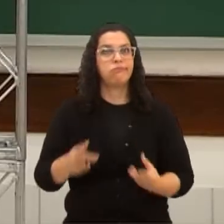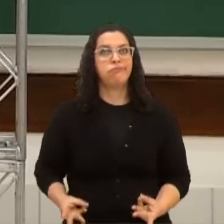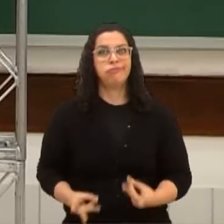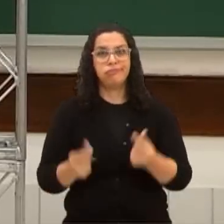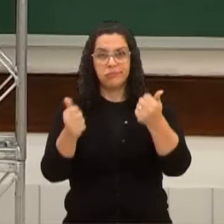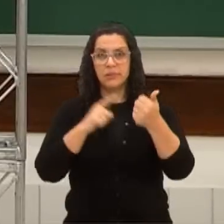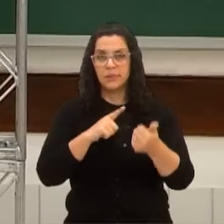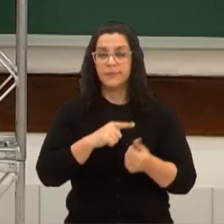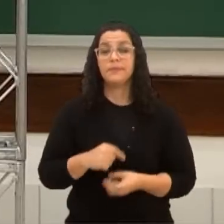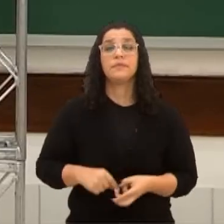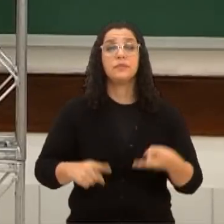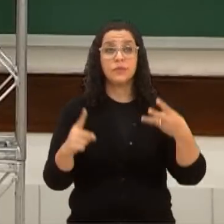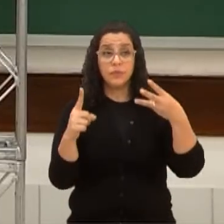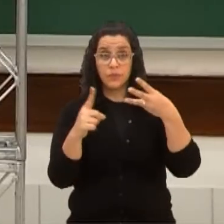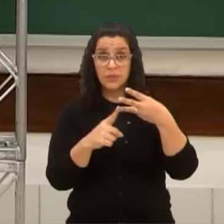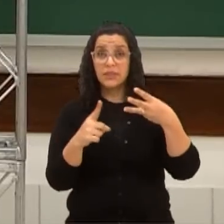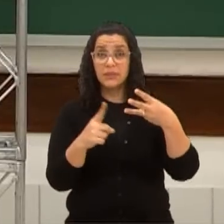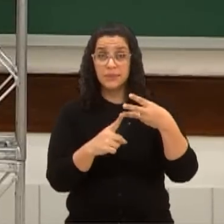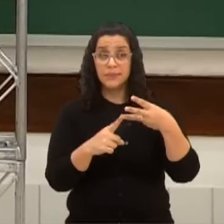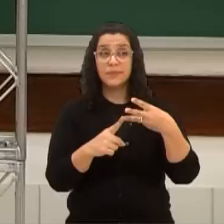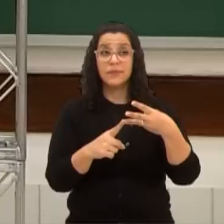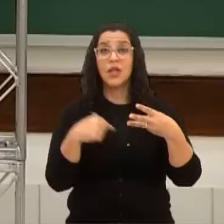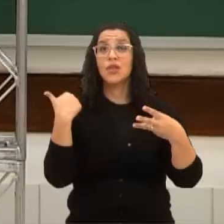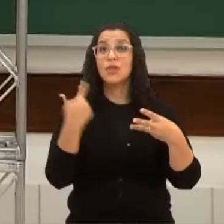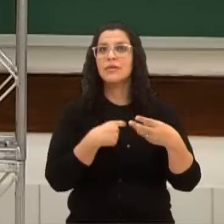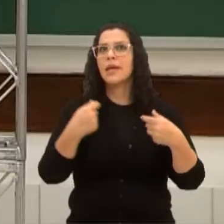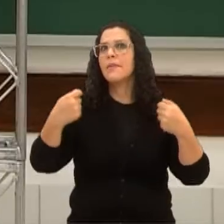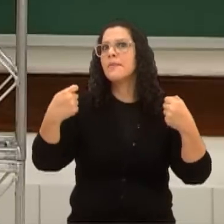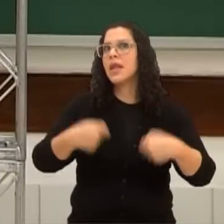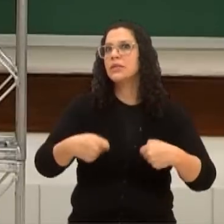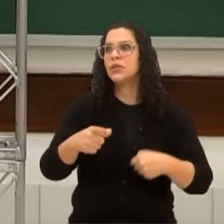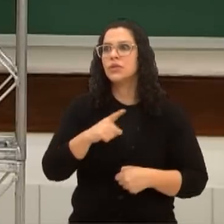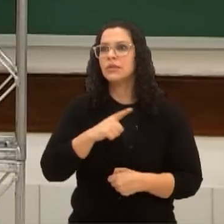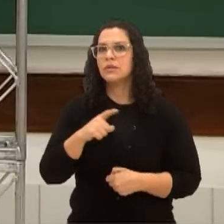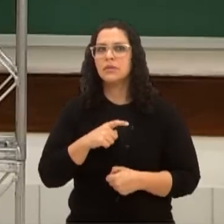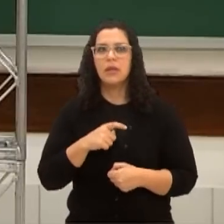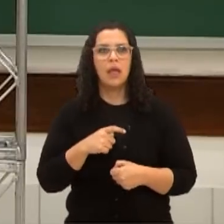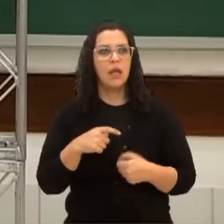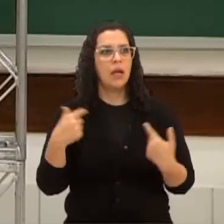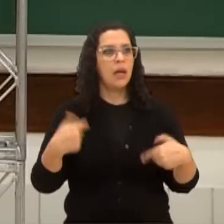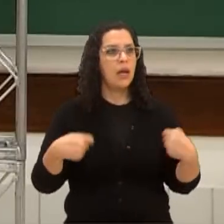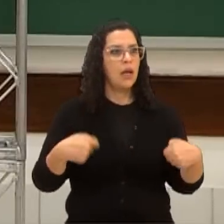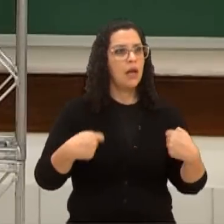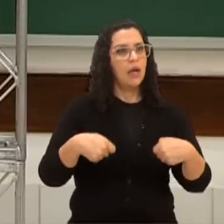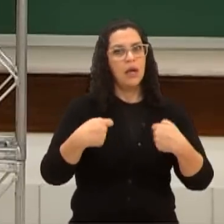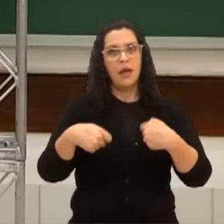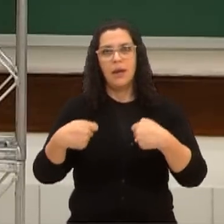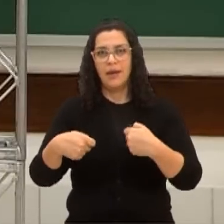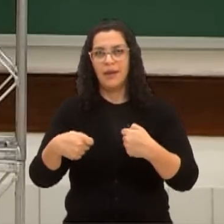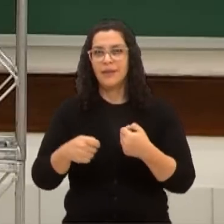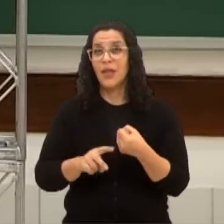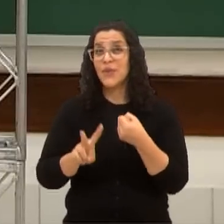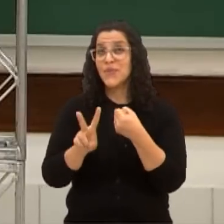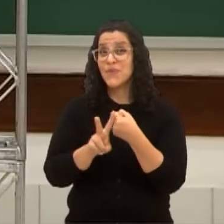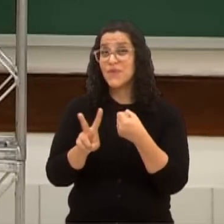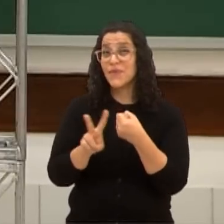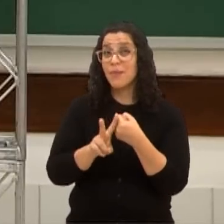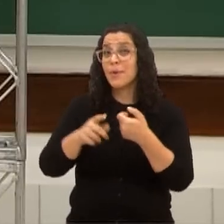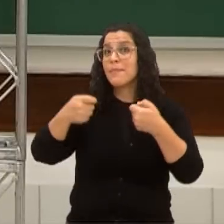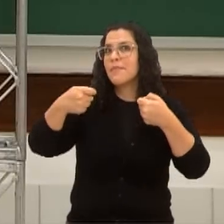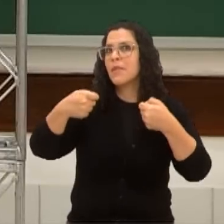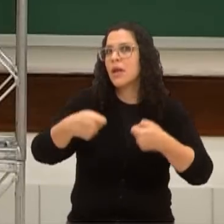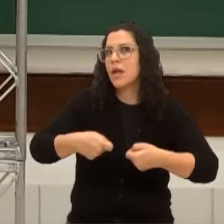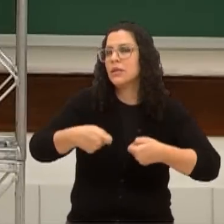negativa. E é preciso ter, e eu usei esse verbo que é para ficar mais claro para todos